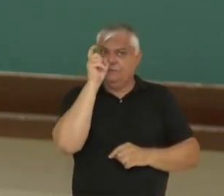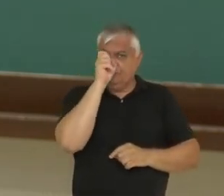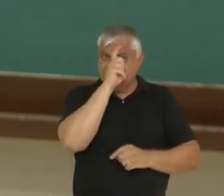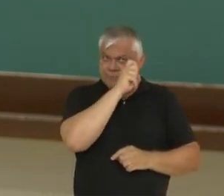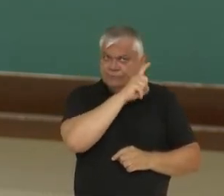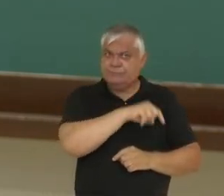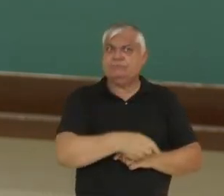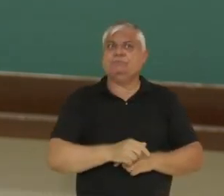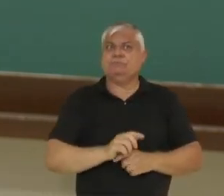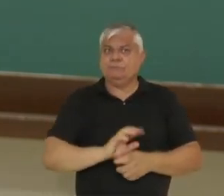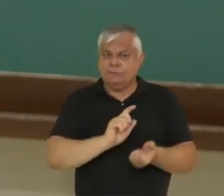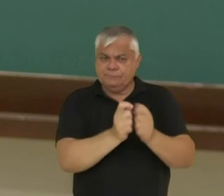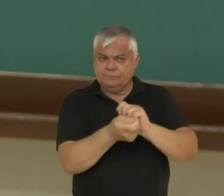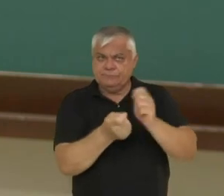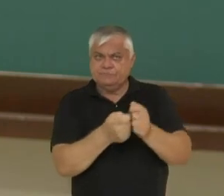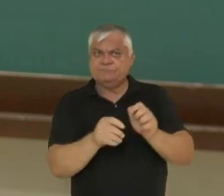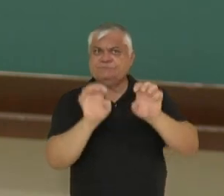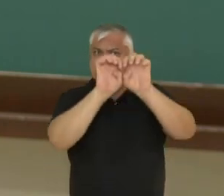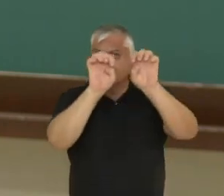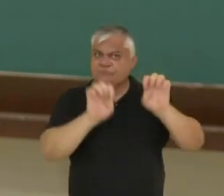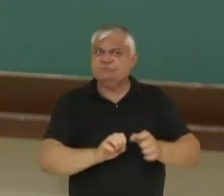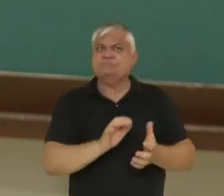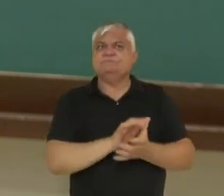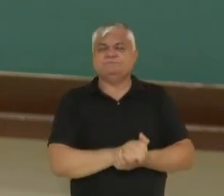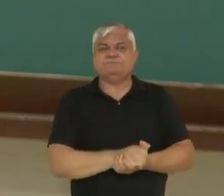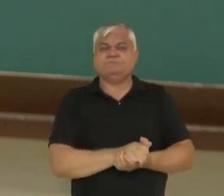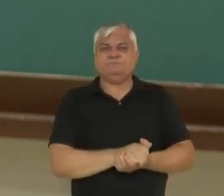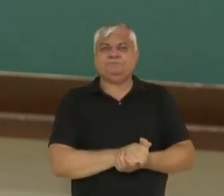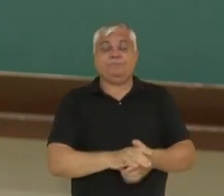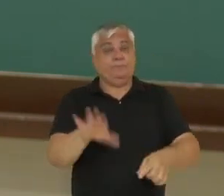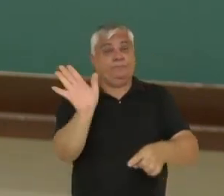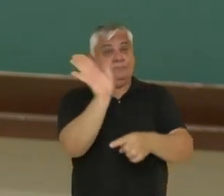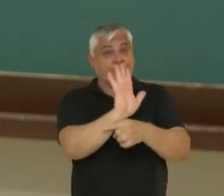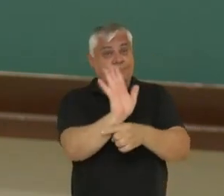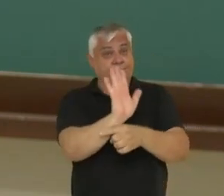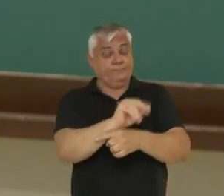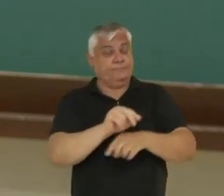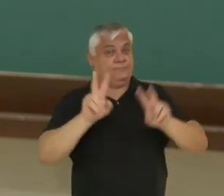uma reestruturação fundiária em termos brasileiros. Nesse